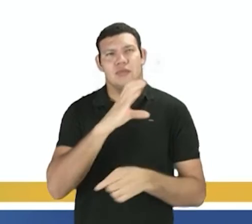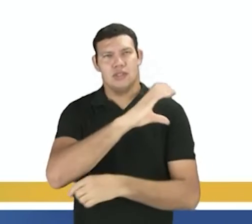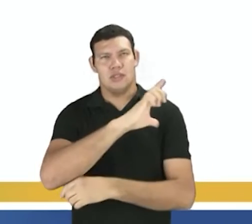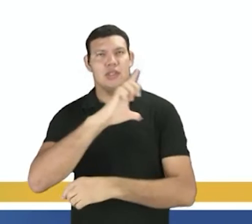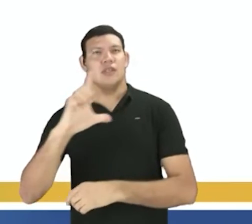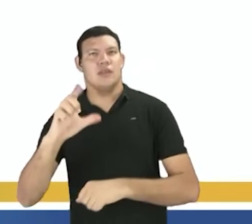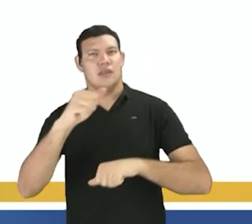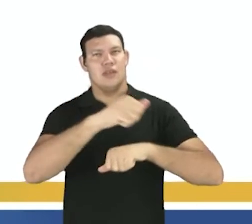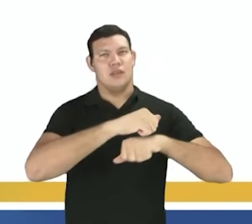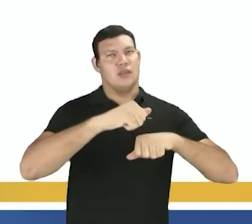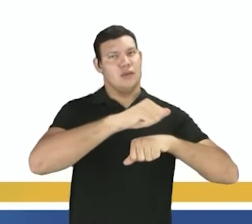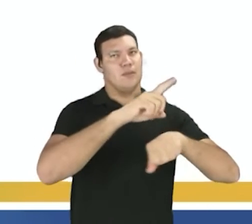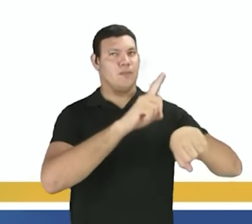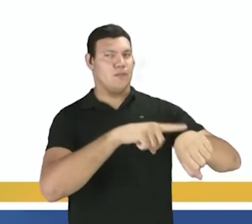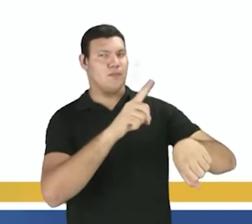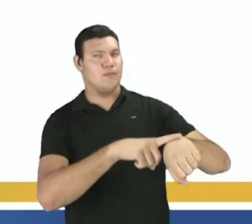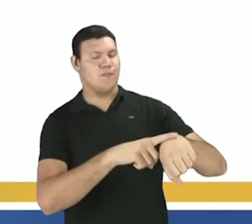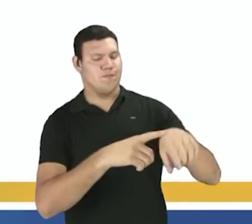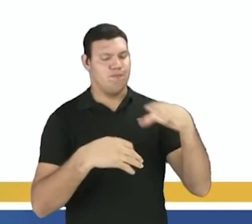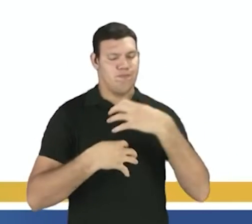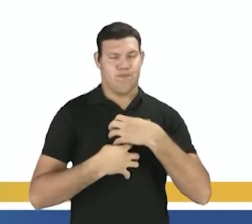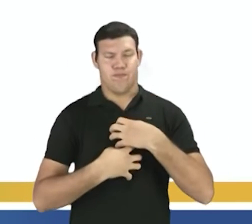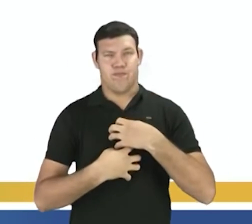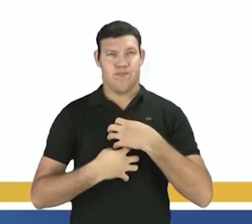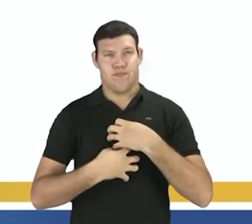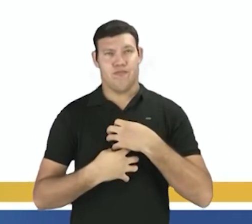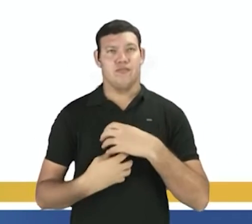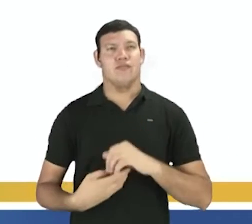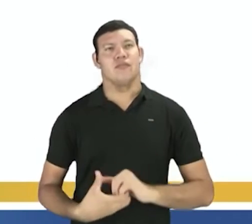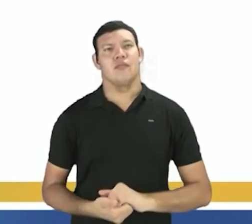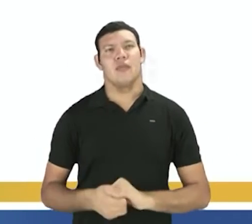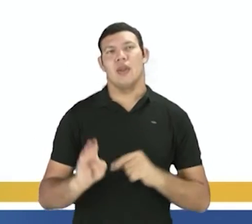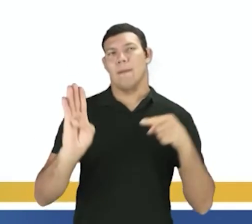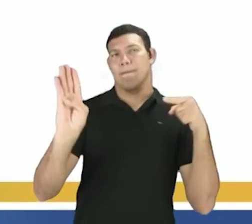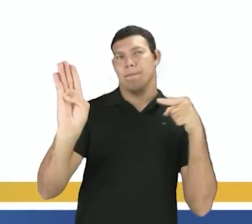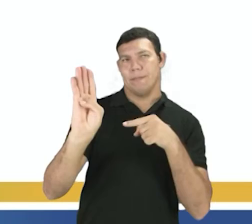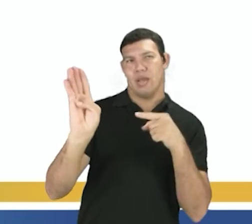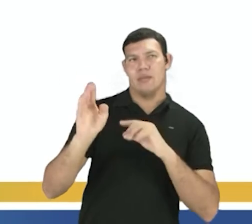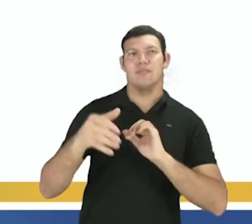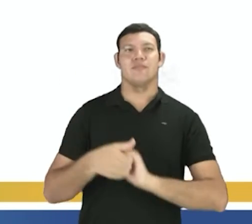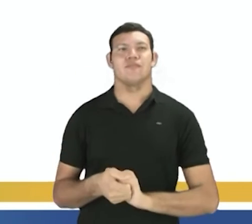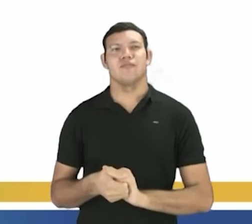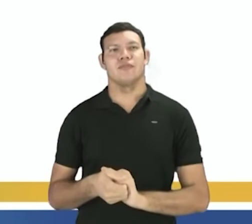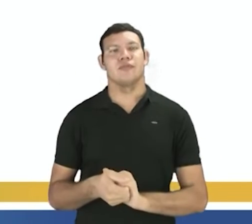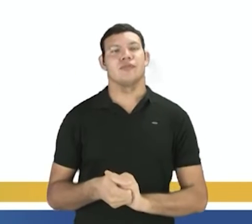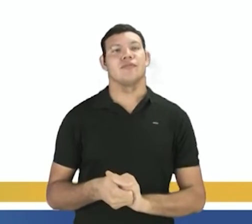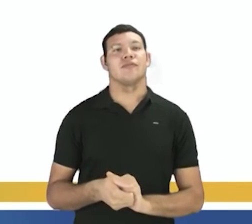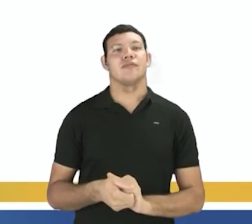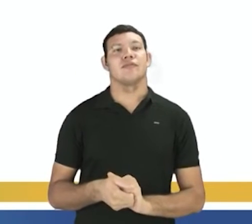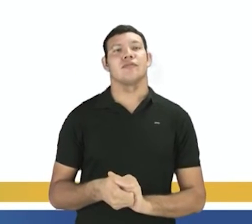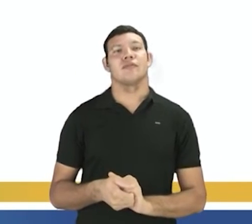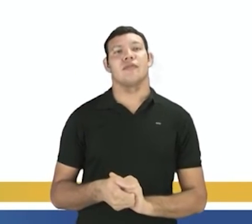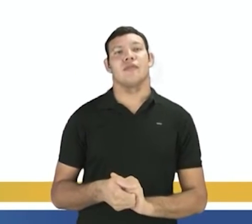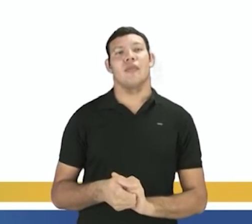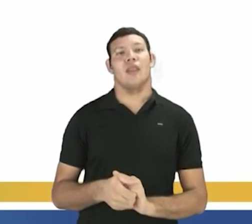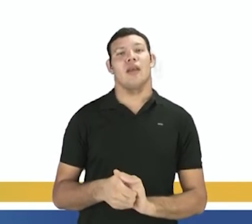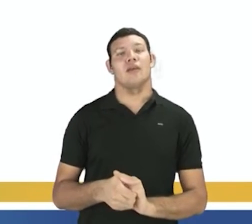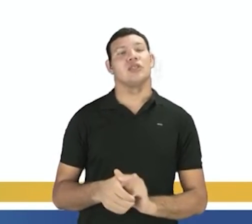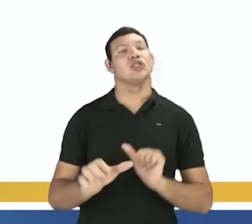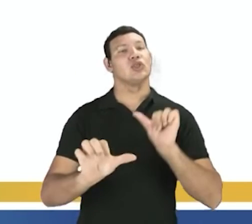tempo e modo. A B. Transforme-os em locuções